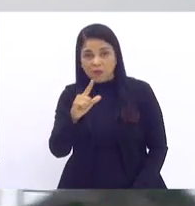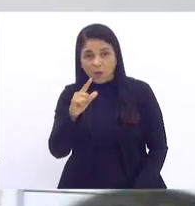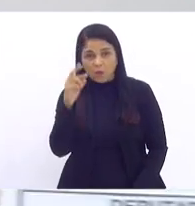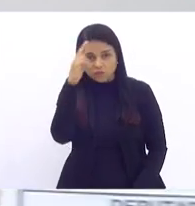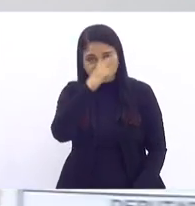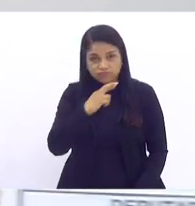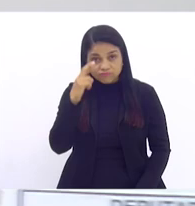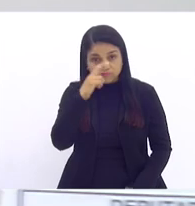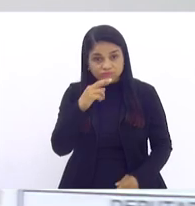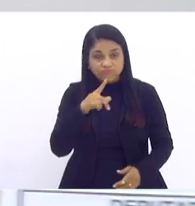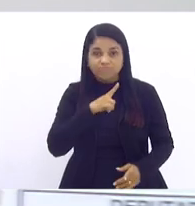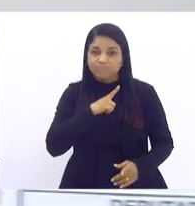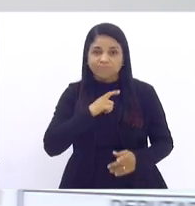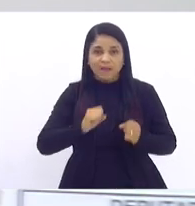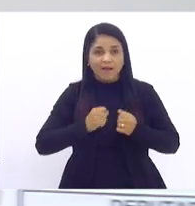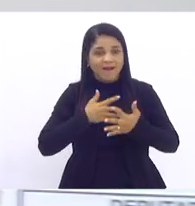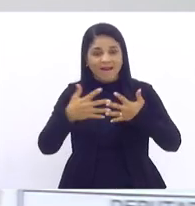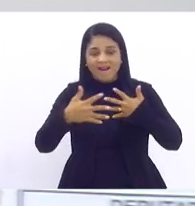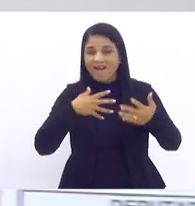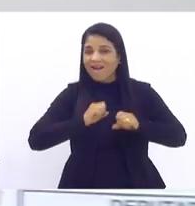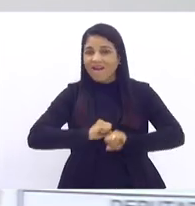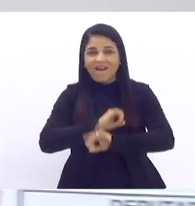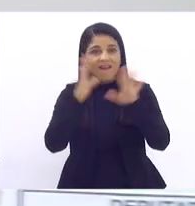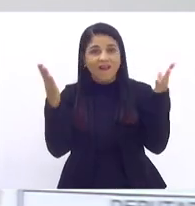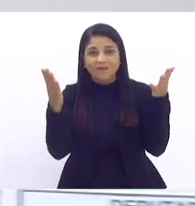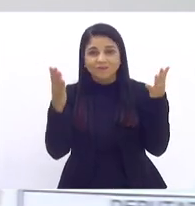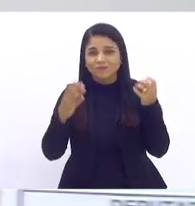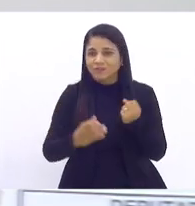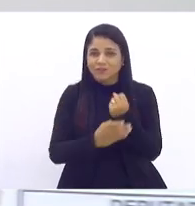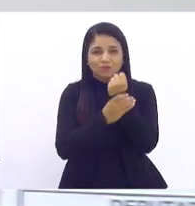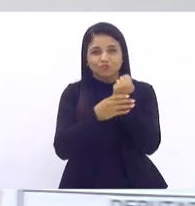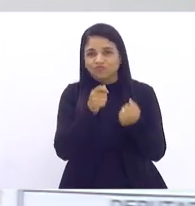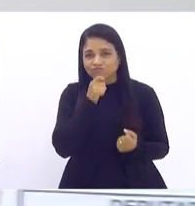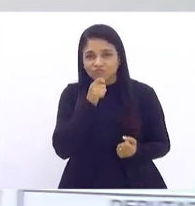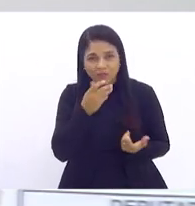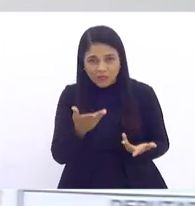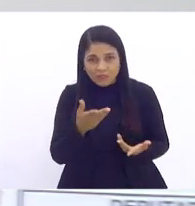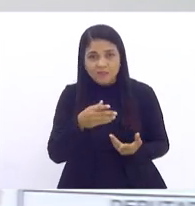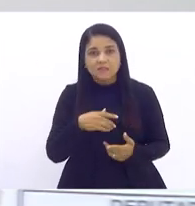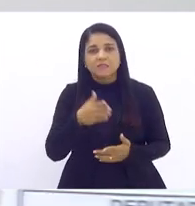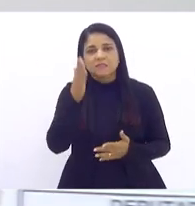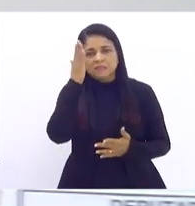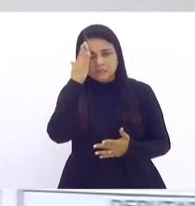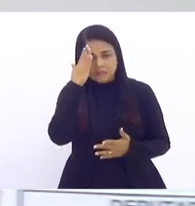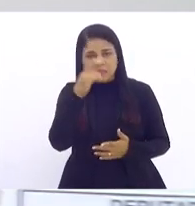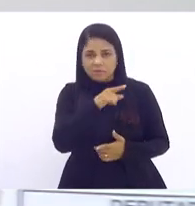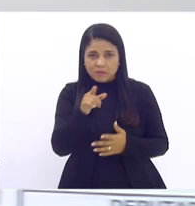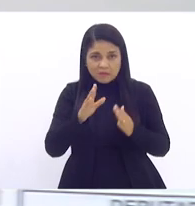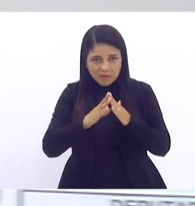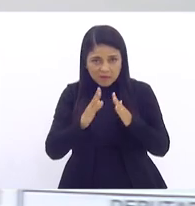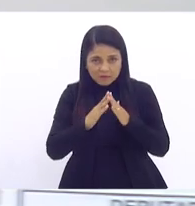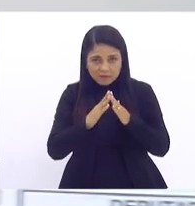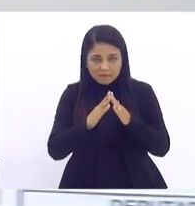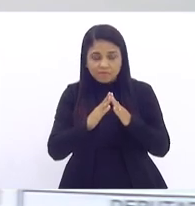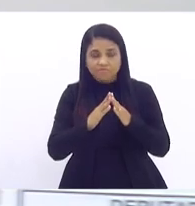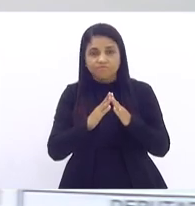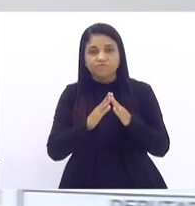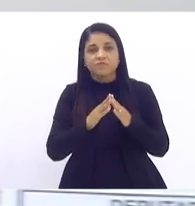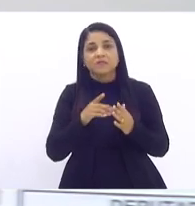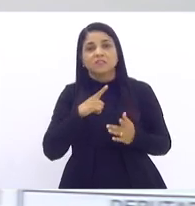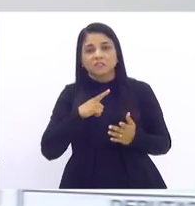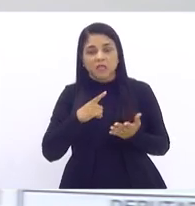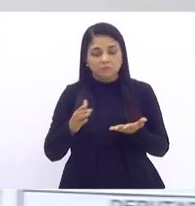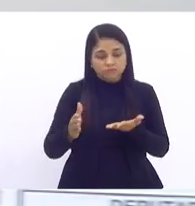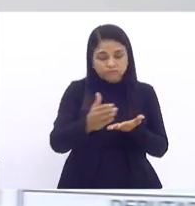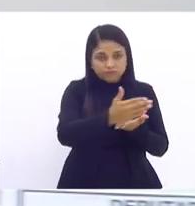e com segurança ele faz orçamento em casa sabe muito bem que se você tiver uma receita e todo mês